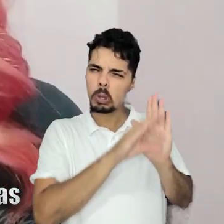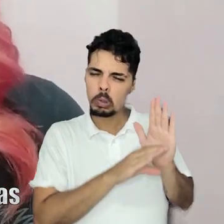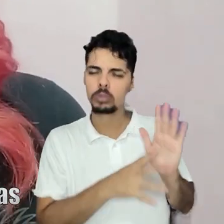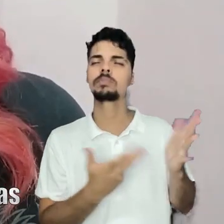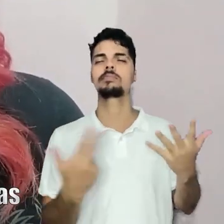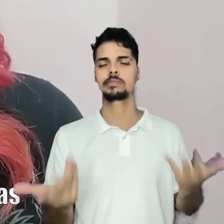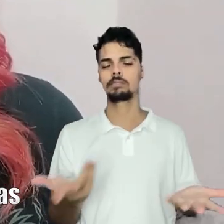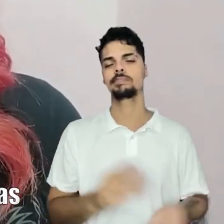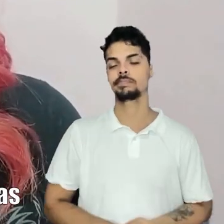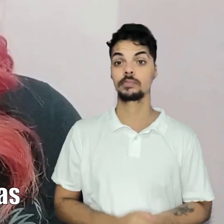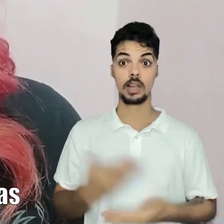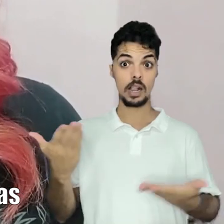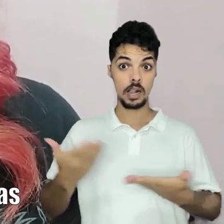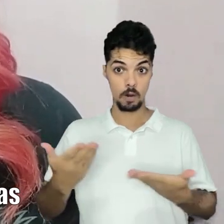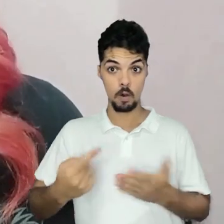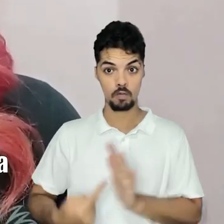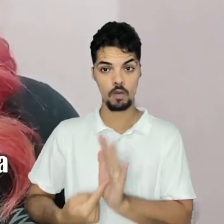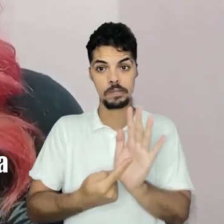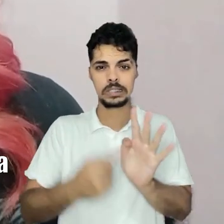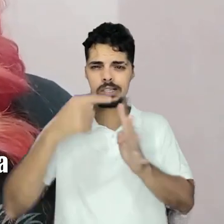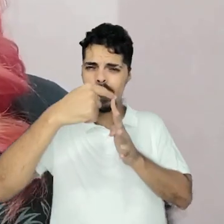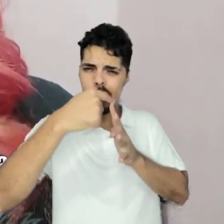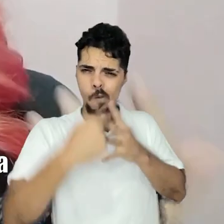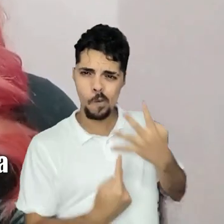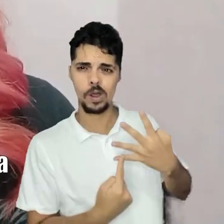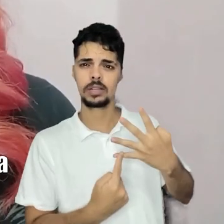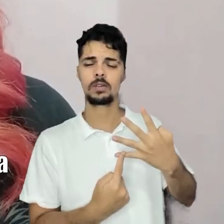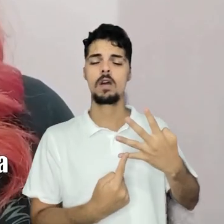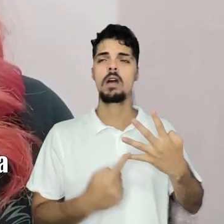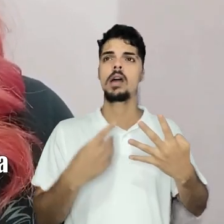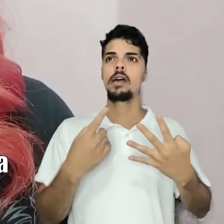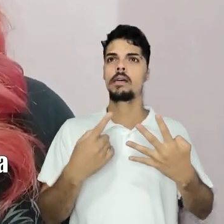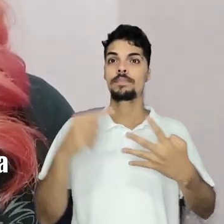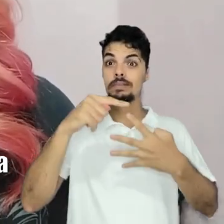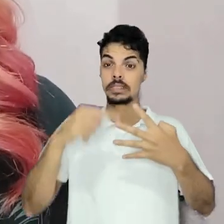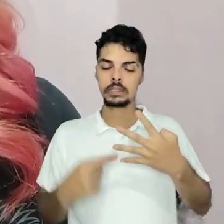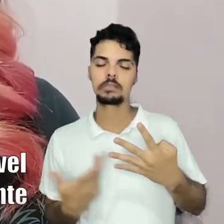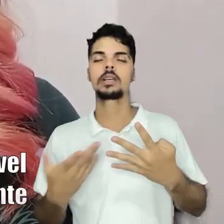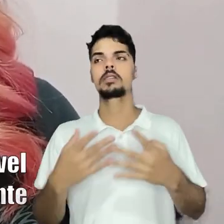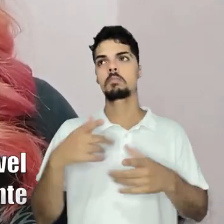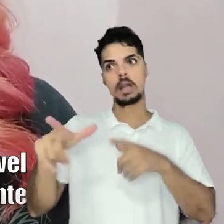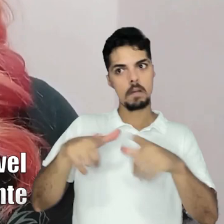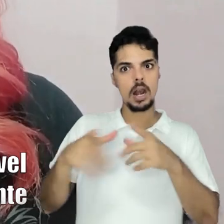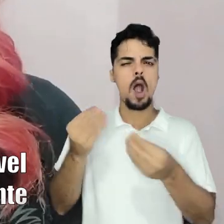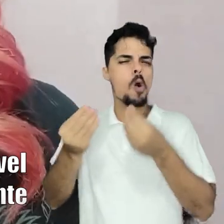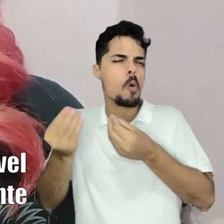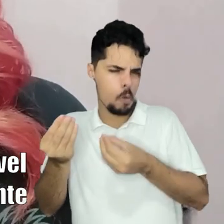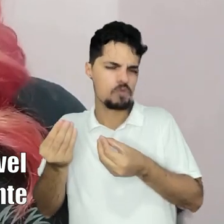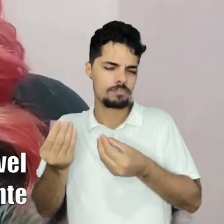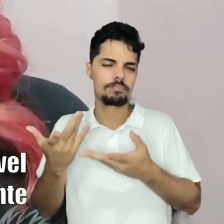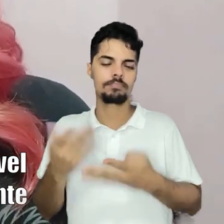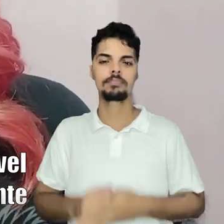quatro propostas de trabalho das inúmeras que podem surgir analisando uma obra desse tipo. A primeira opção de